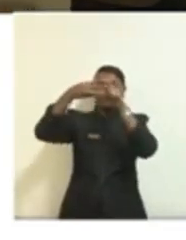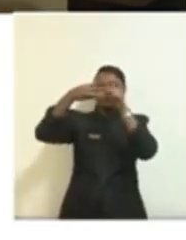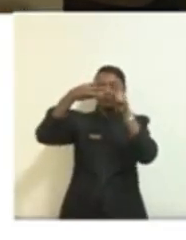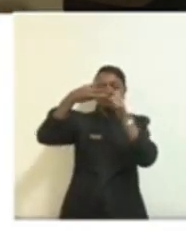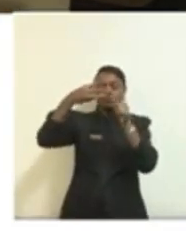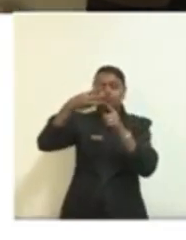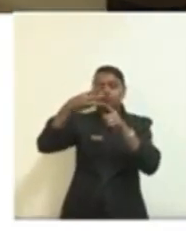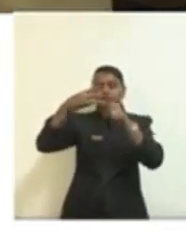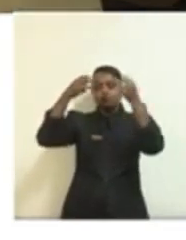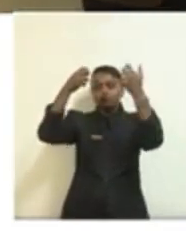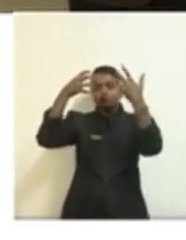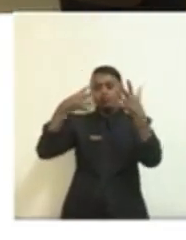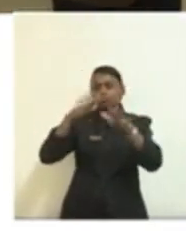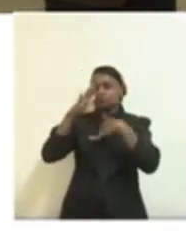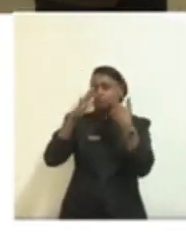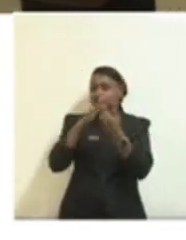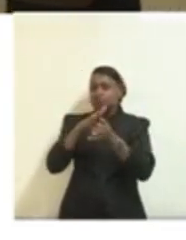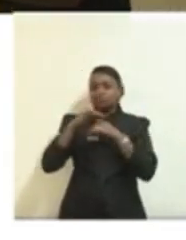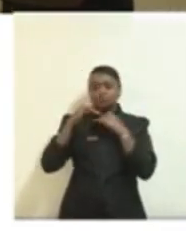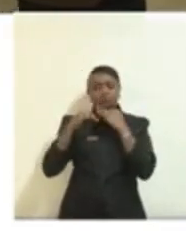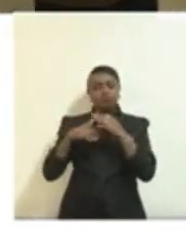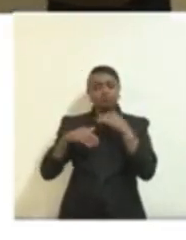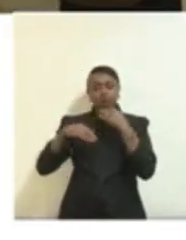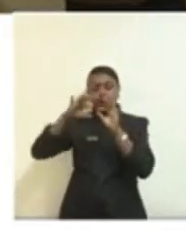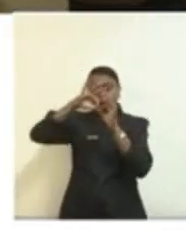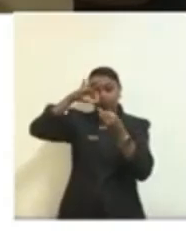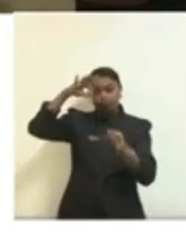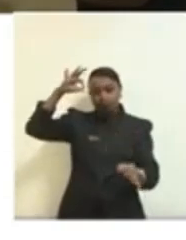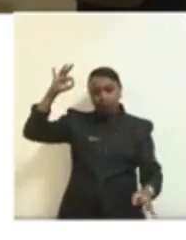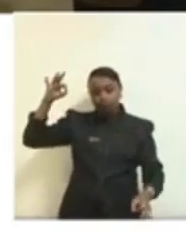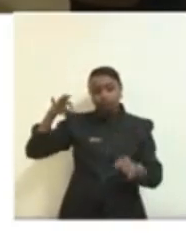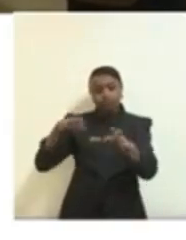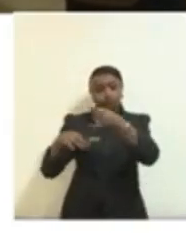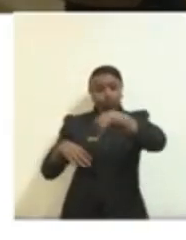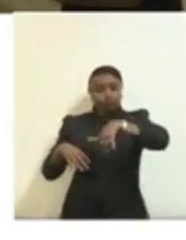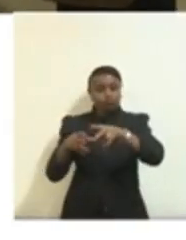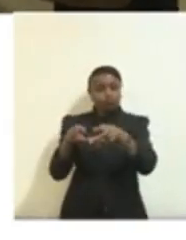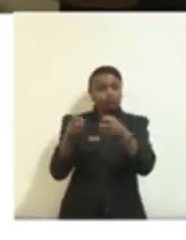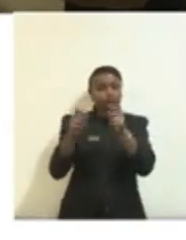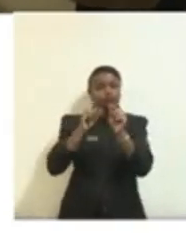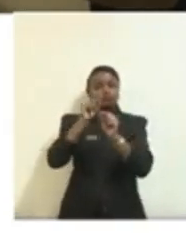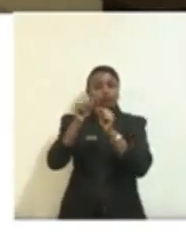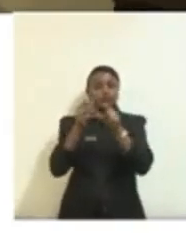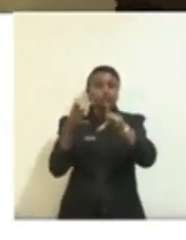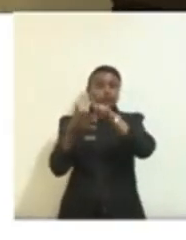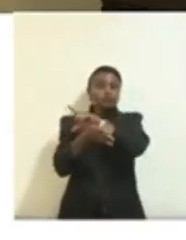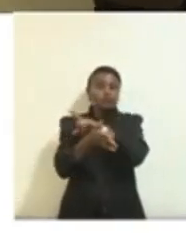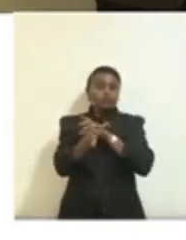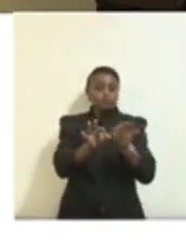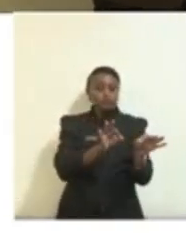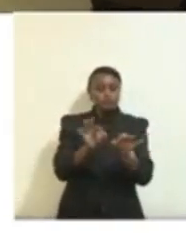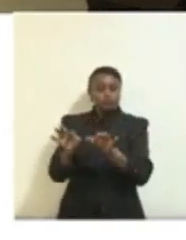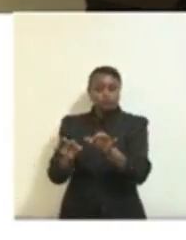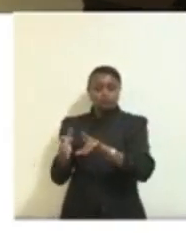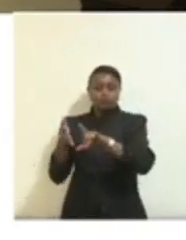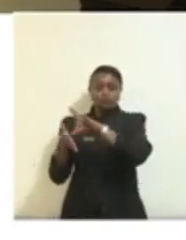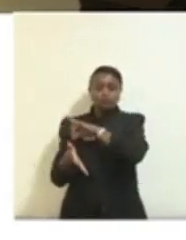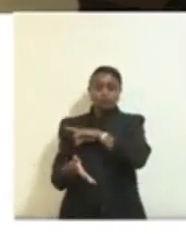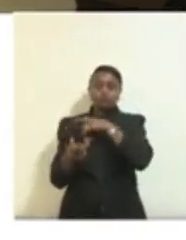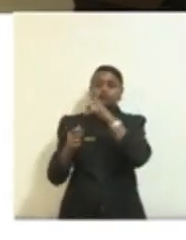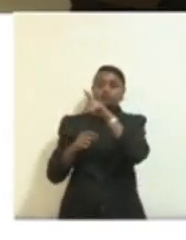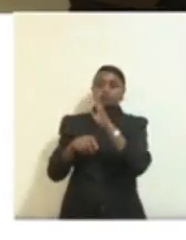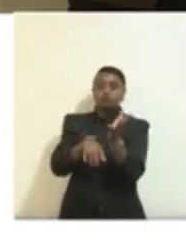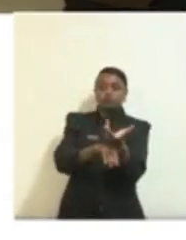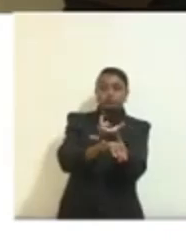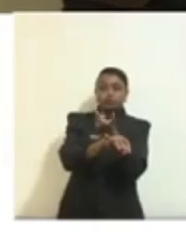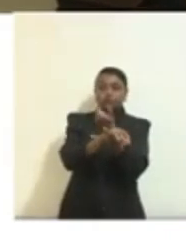ter tempo, mas o que nós observamos nesse experimento e em outros desse mesmo projeto é que as boas práticas de manejo